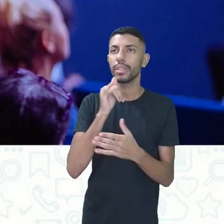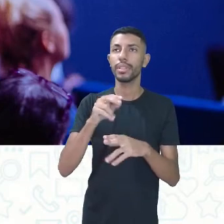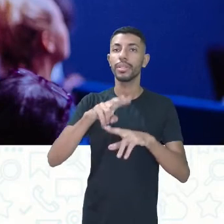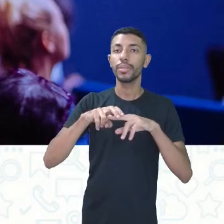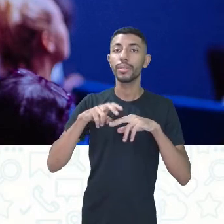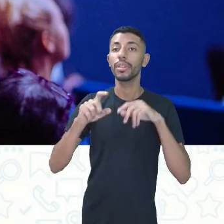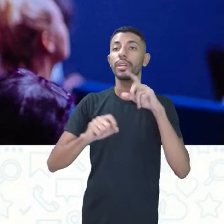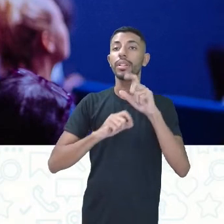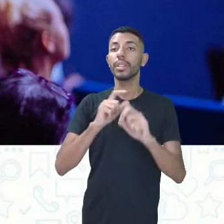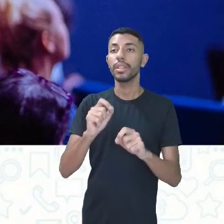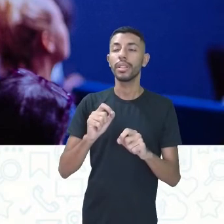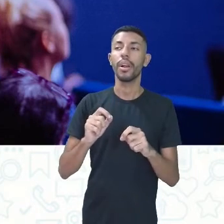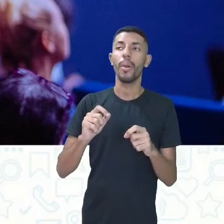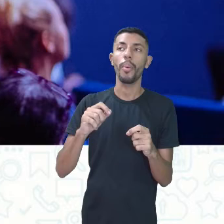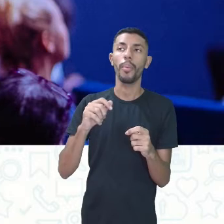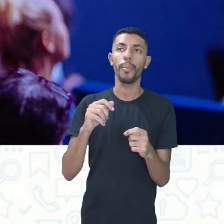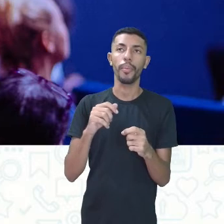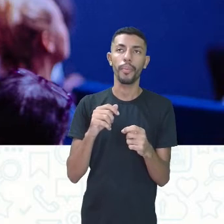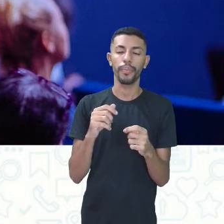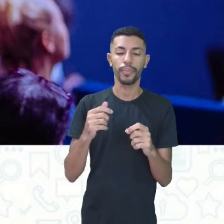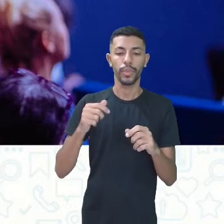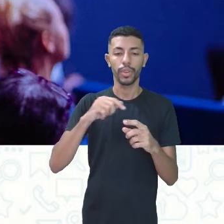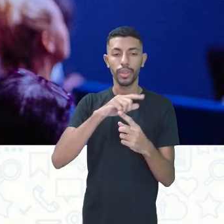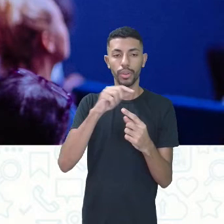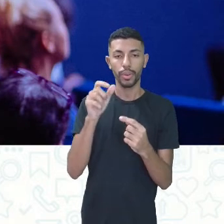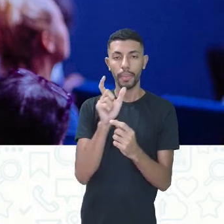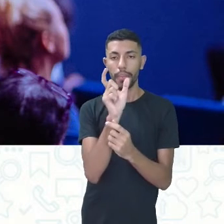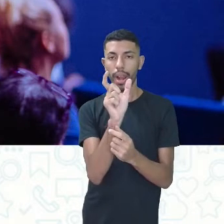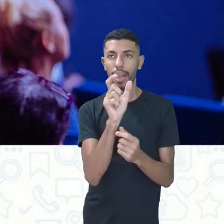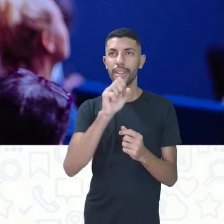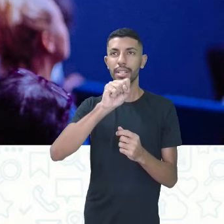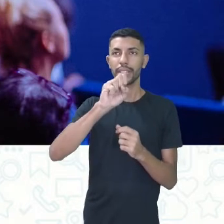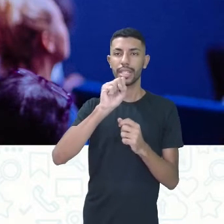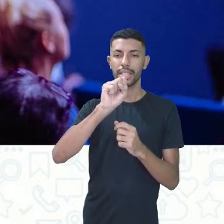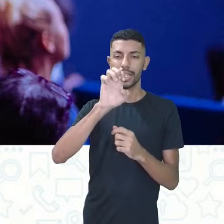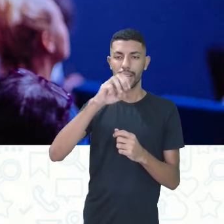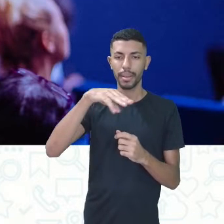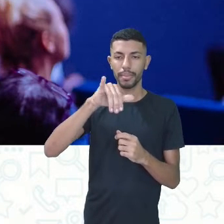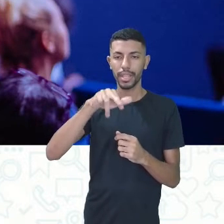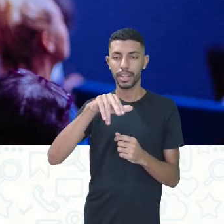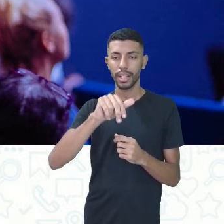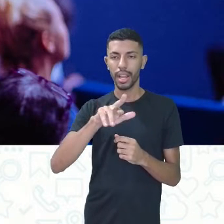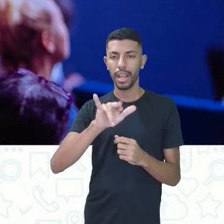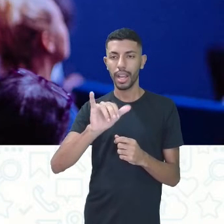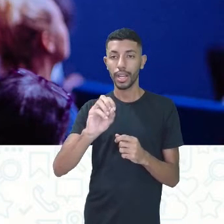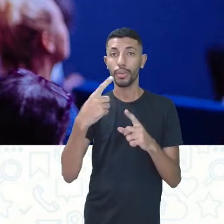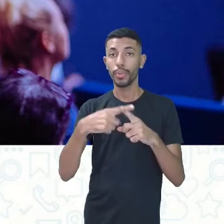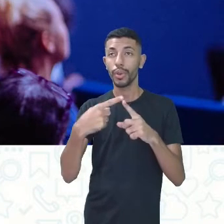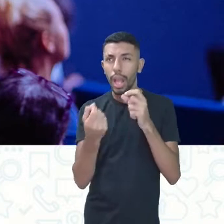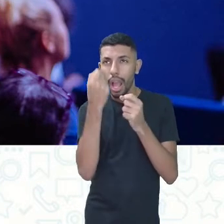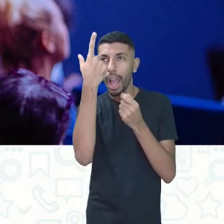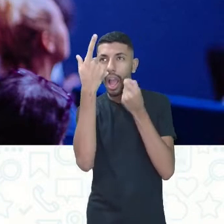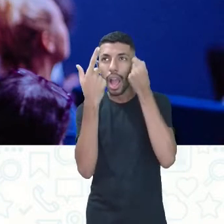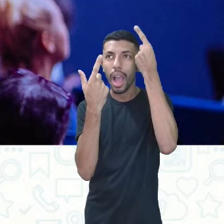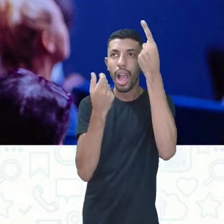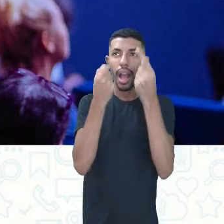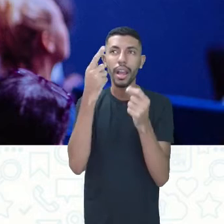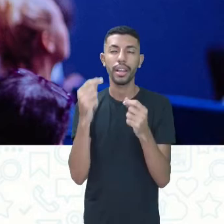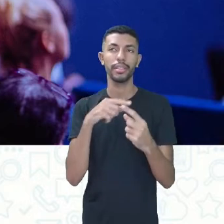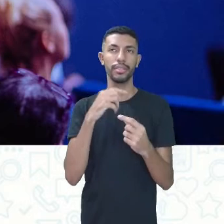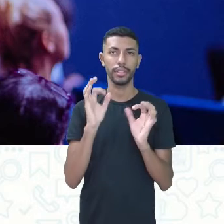seminário, semear ideias. O objetivo é suscitar o debate sobre determinados temas, até então